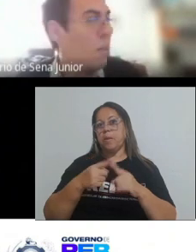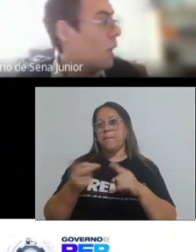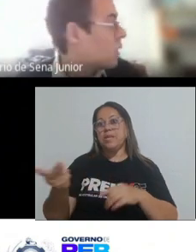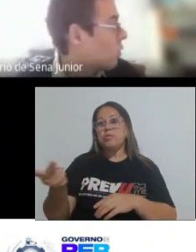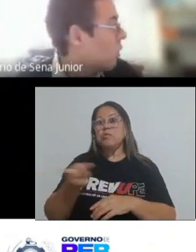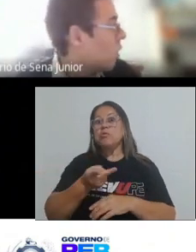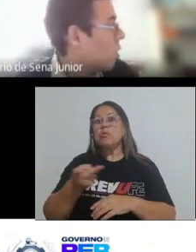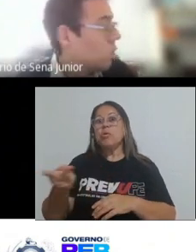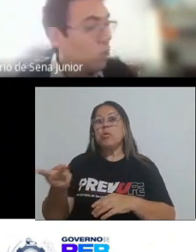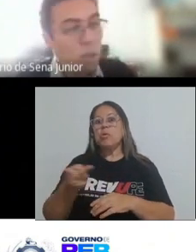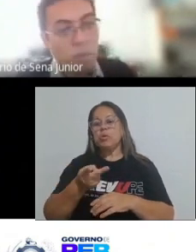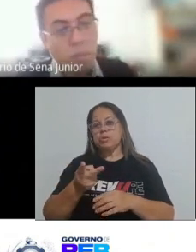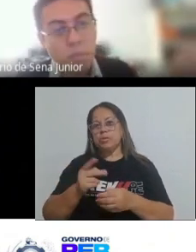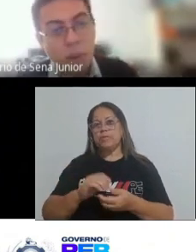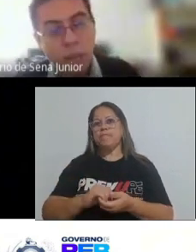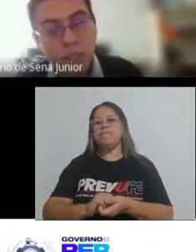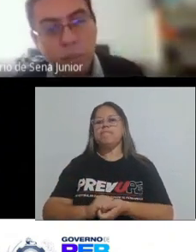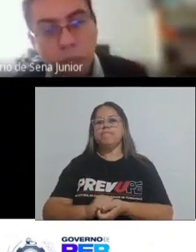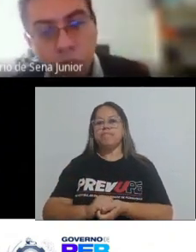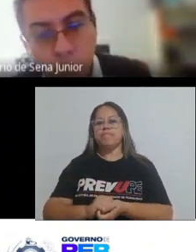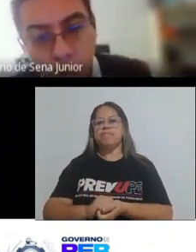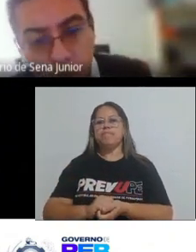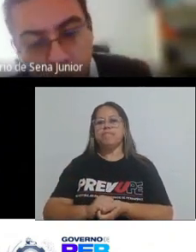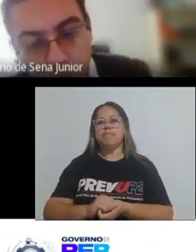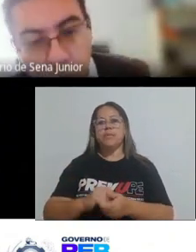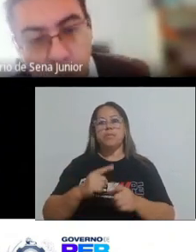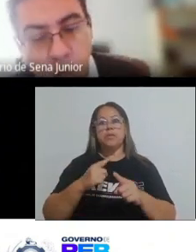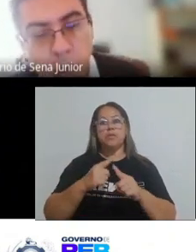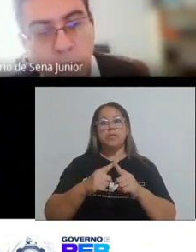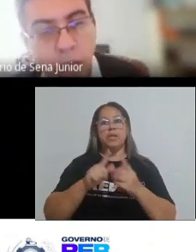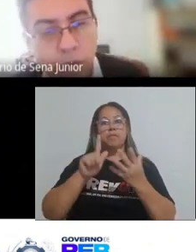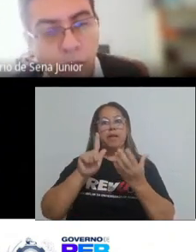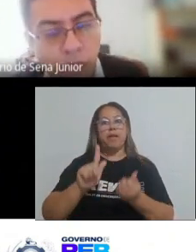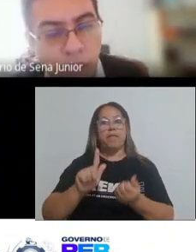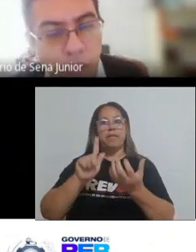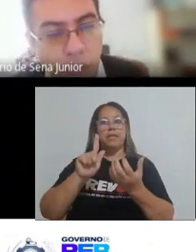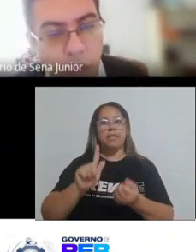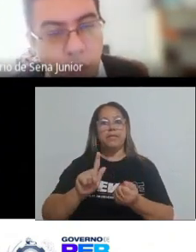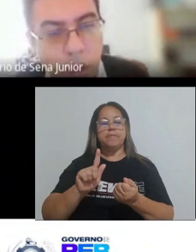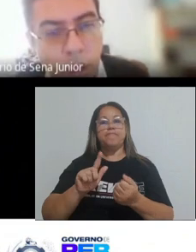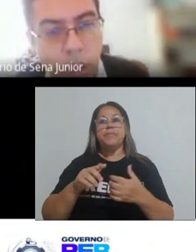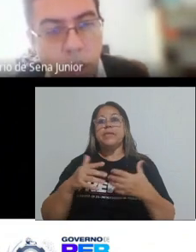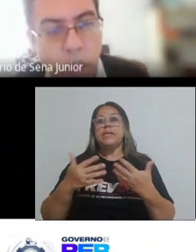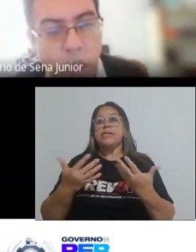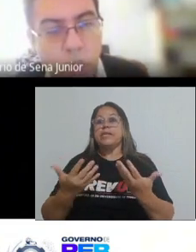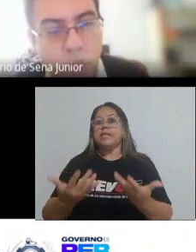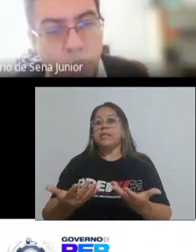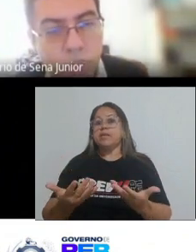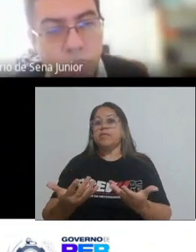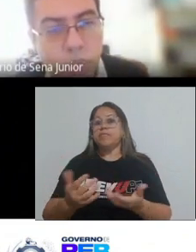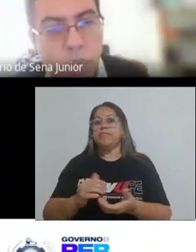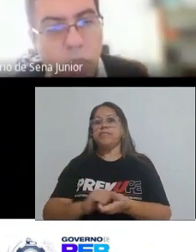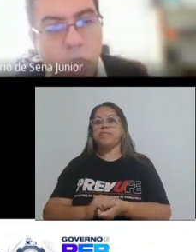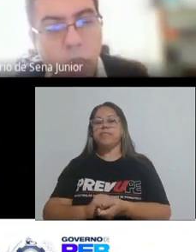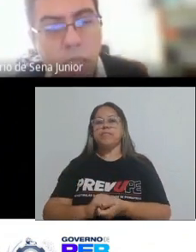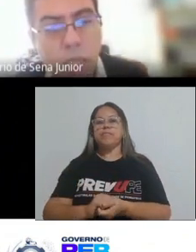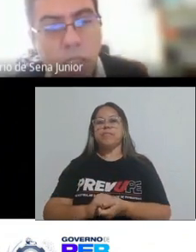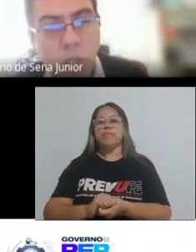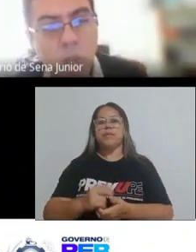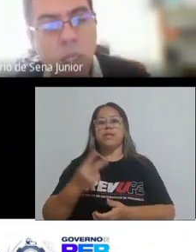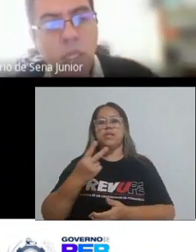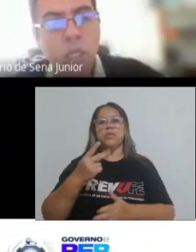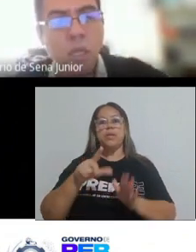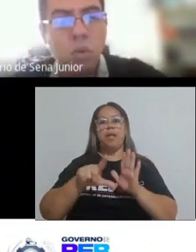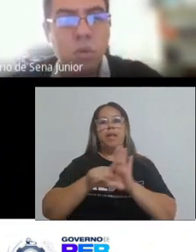massa do bloco mais à massa do projeto multiplicado pela gravidade. Então, da